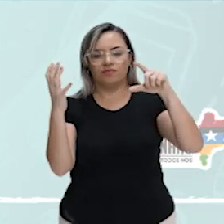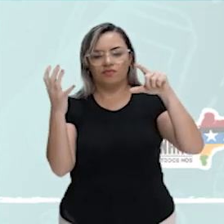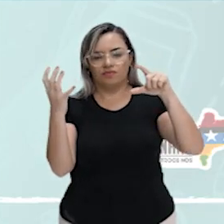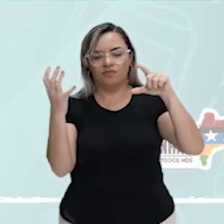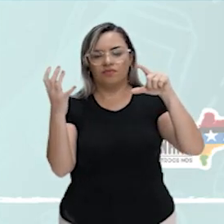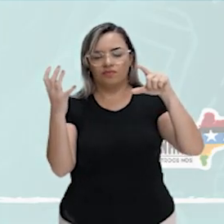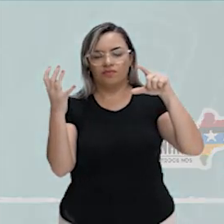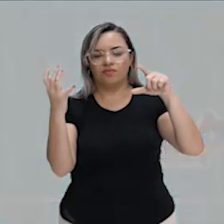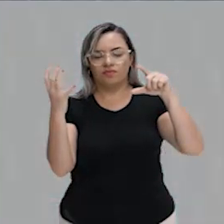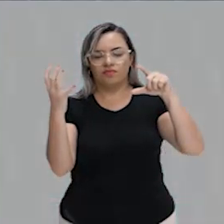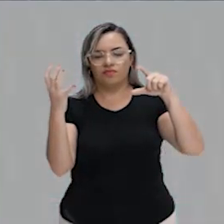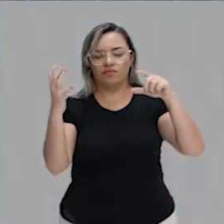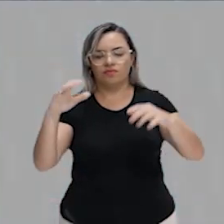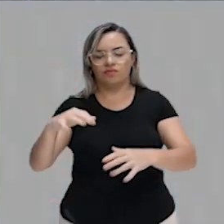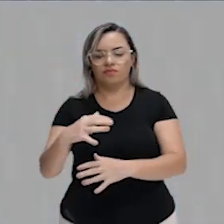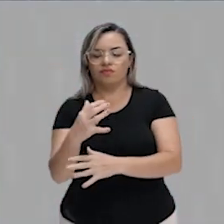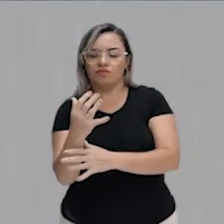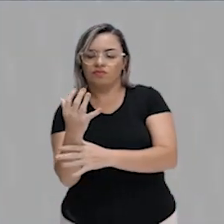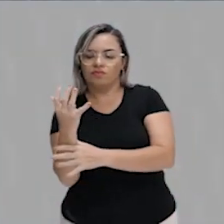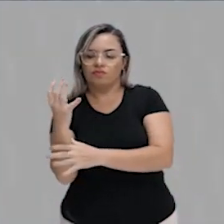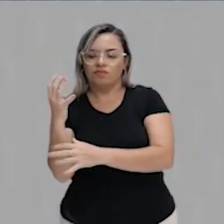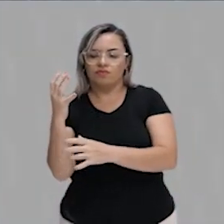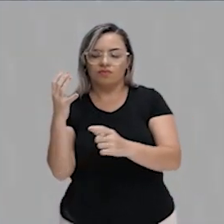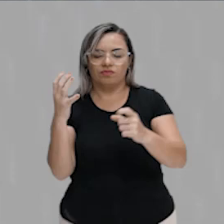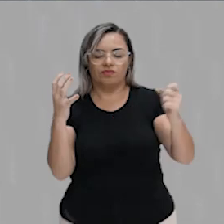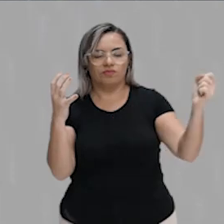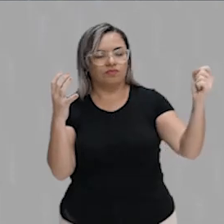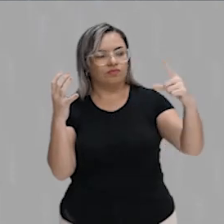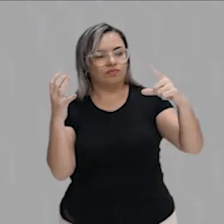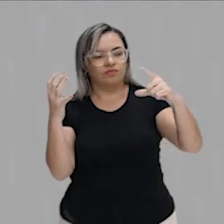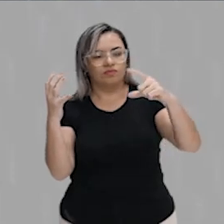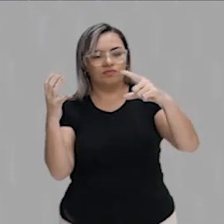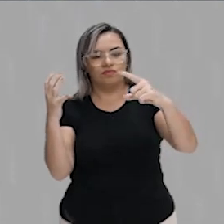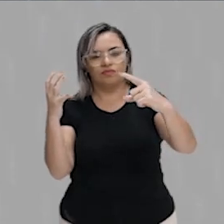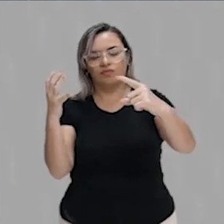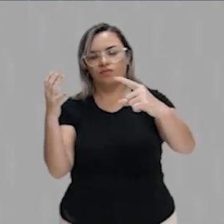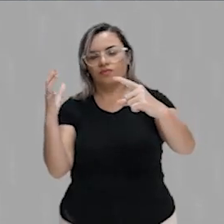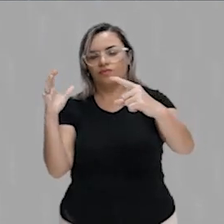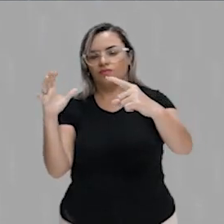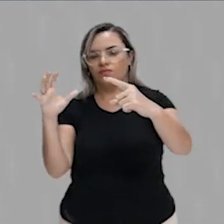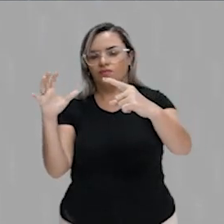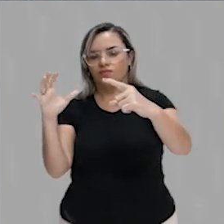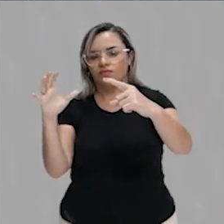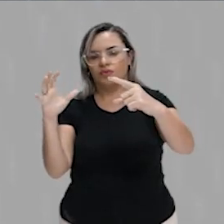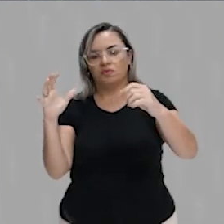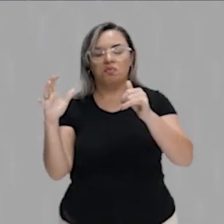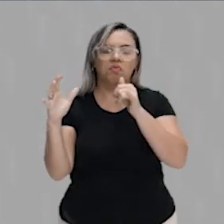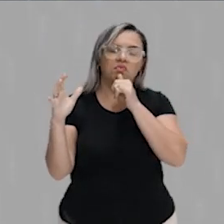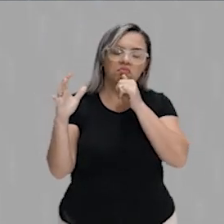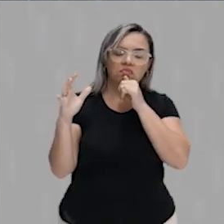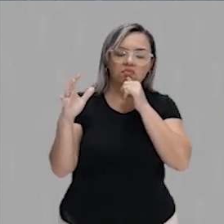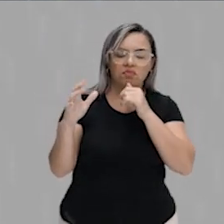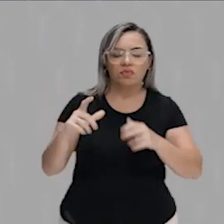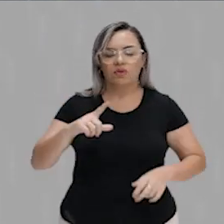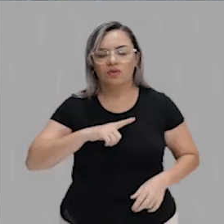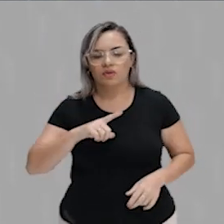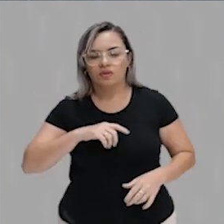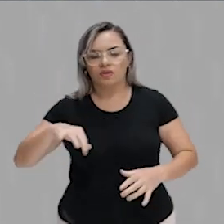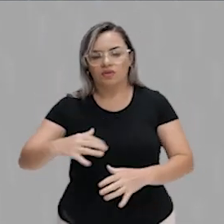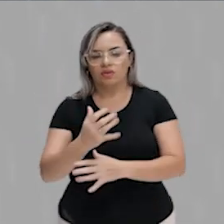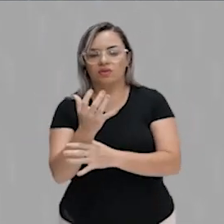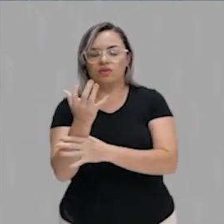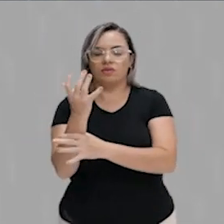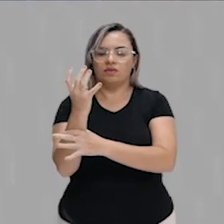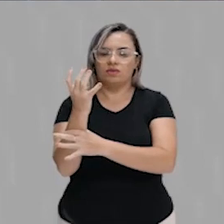com que a planta cresça na direção dessa fonte luminosa. Então, aqui uma planta que está intacta,